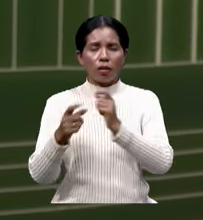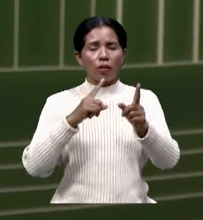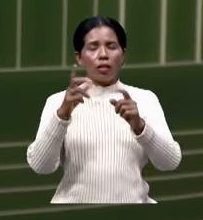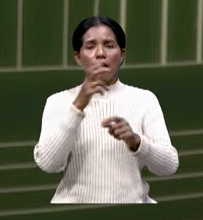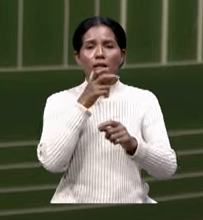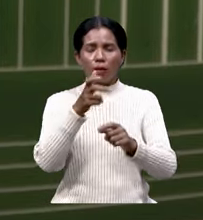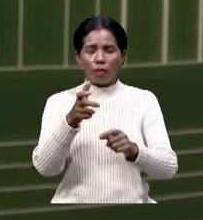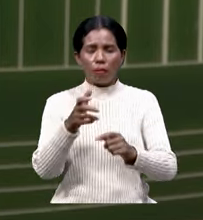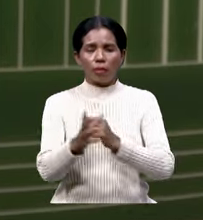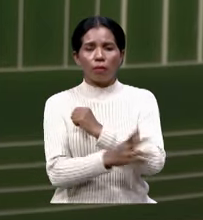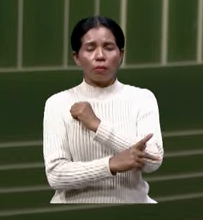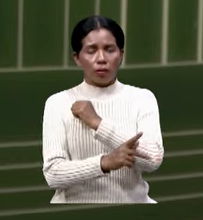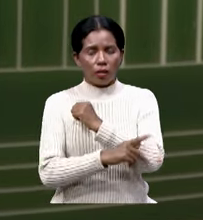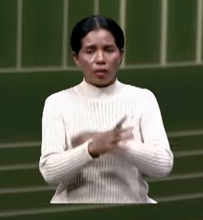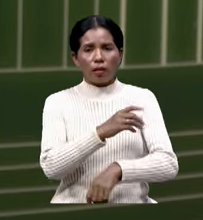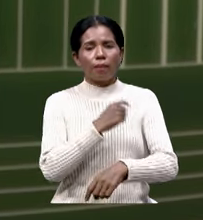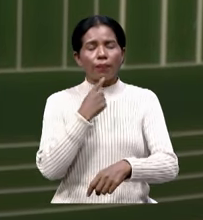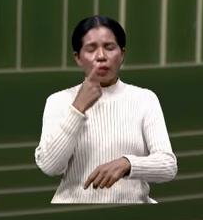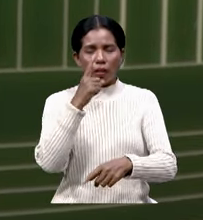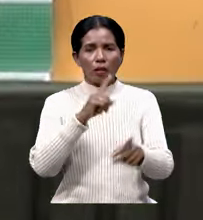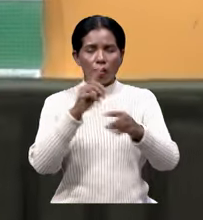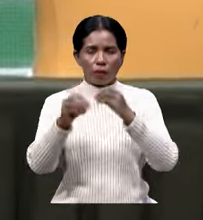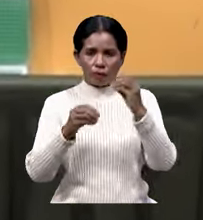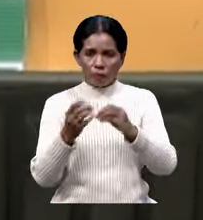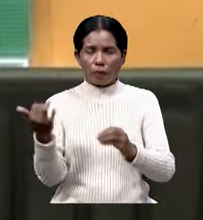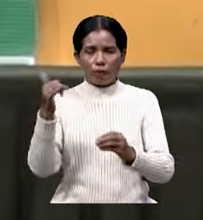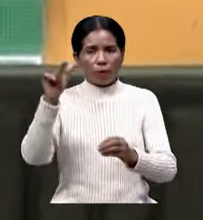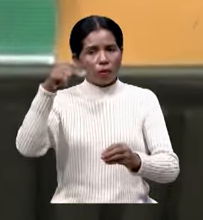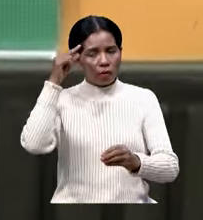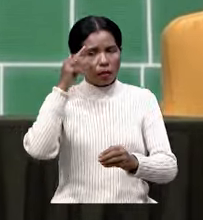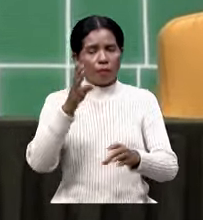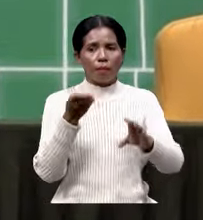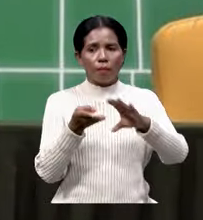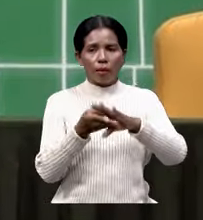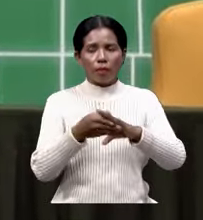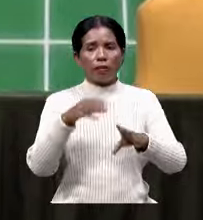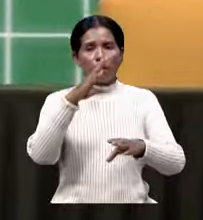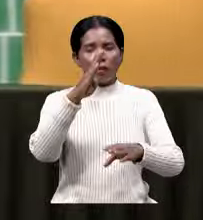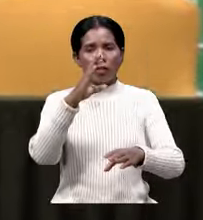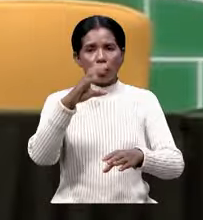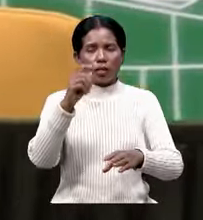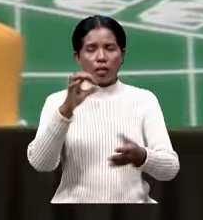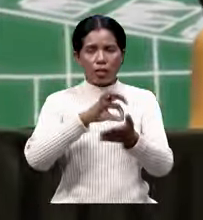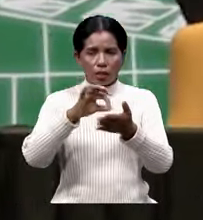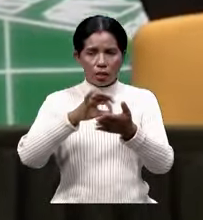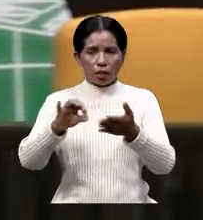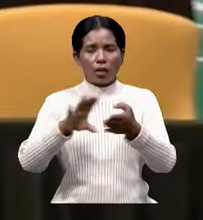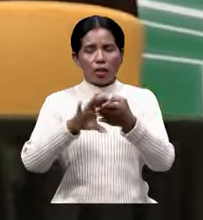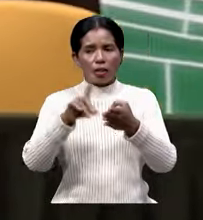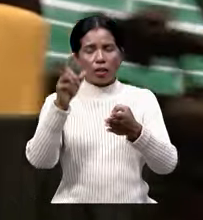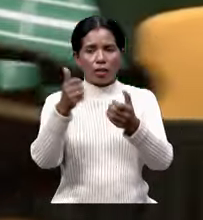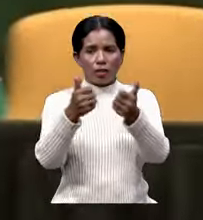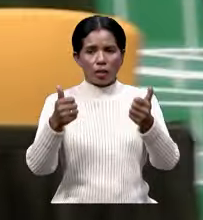Português, leu-se sessão conferência ba empresário Sira, governador Banco Central Timor-Leste, assina nota entendimento ao